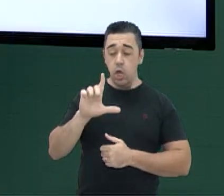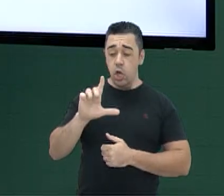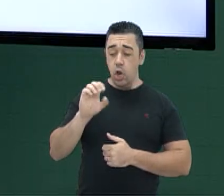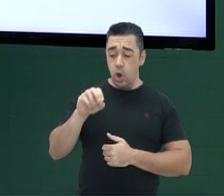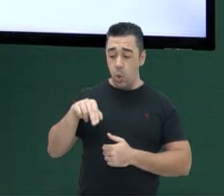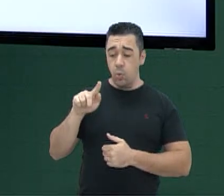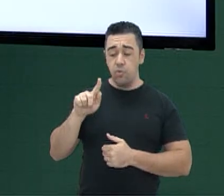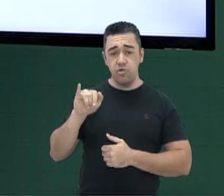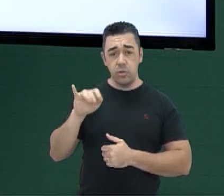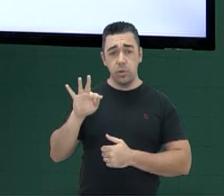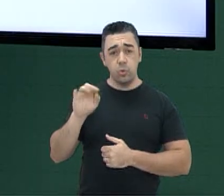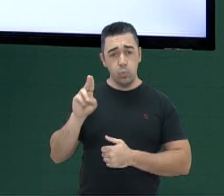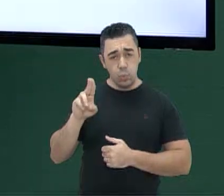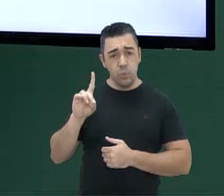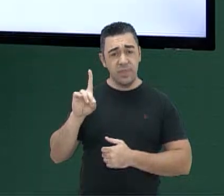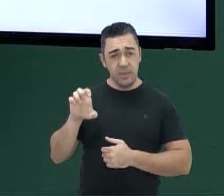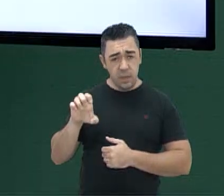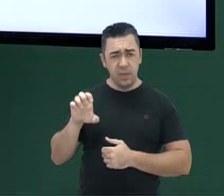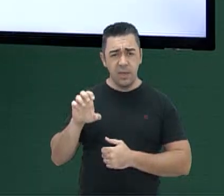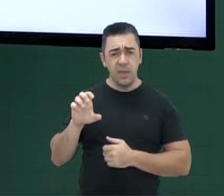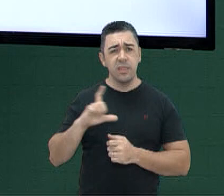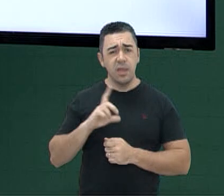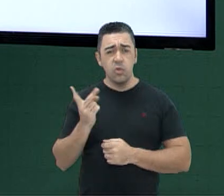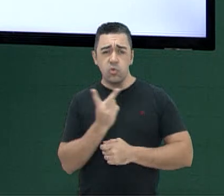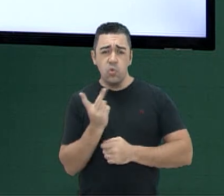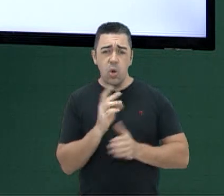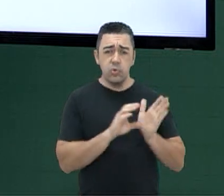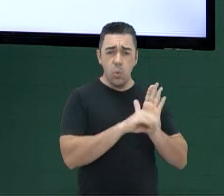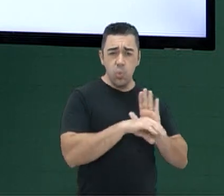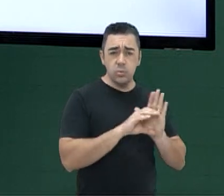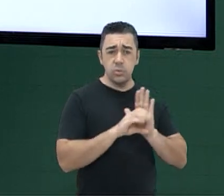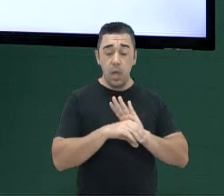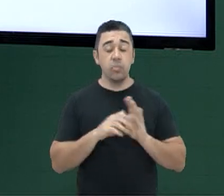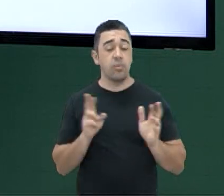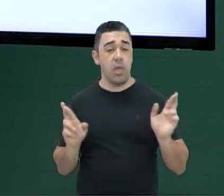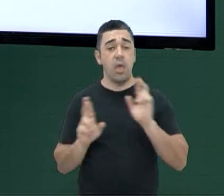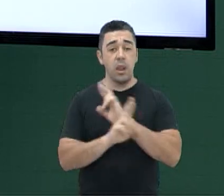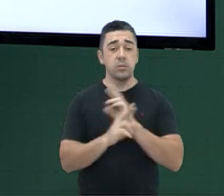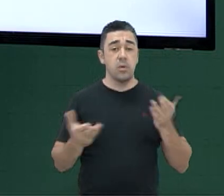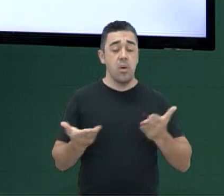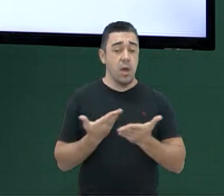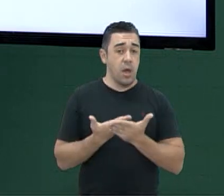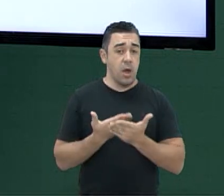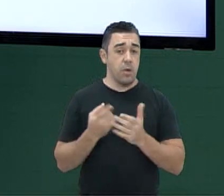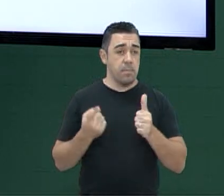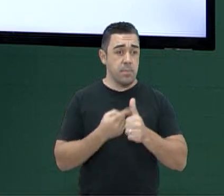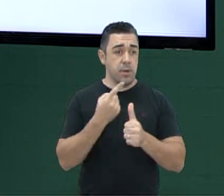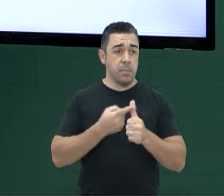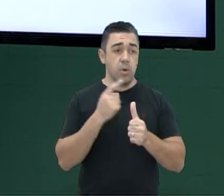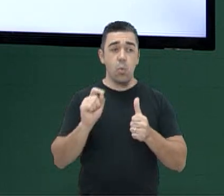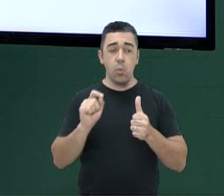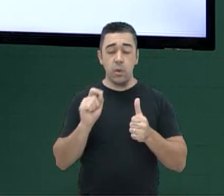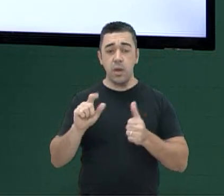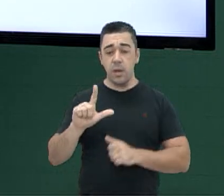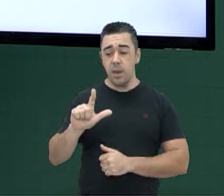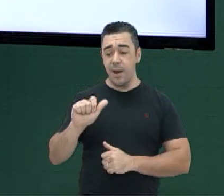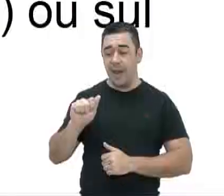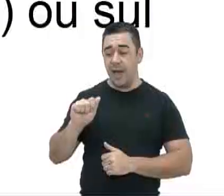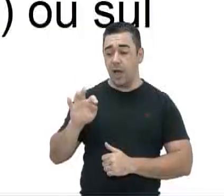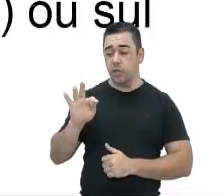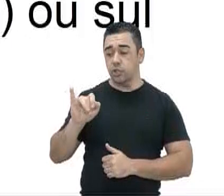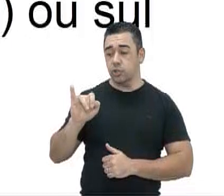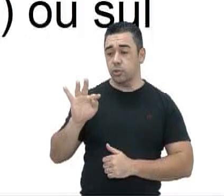estão diretamente relacionados com o conteúdo da nossa aula. O primeiro conceito que eu já trago para você aqui, é o conceito de